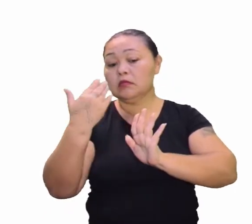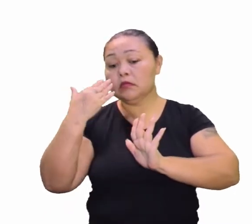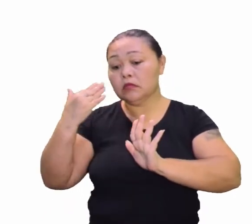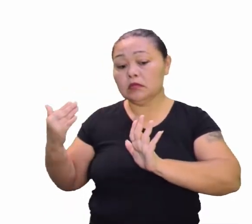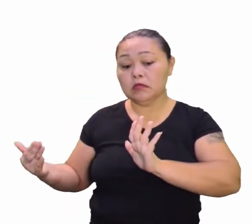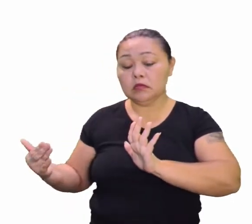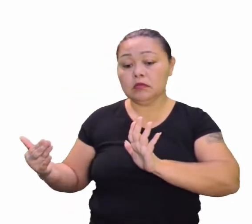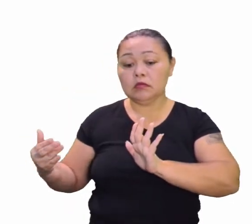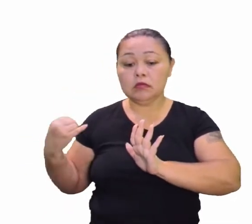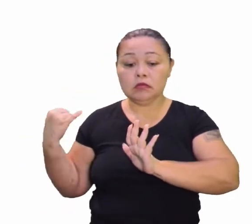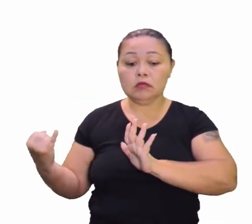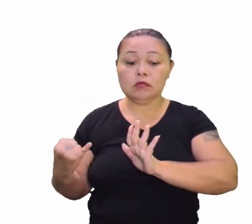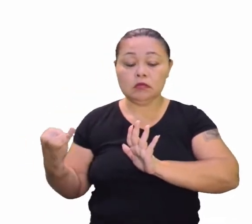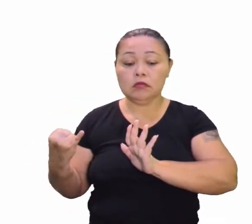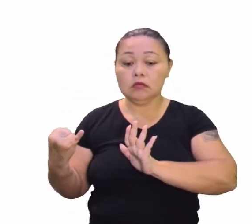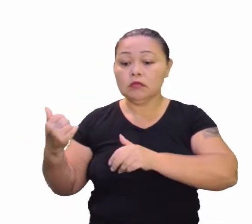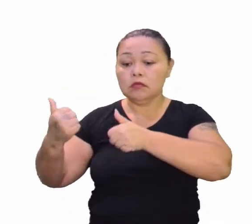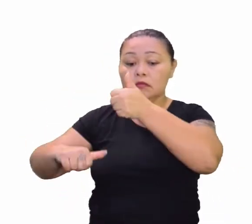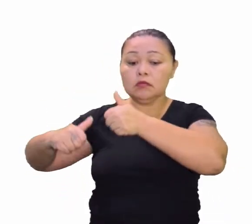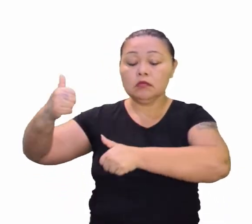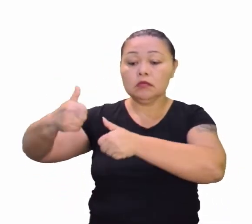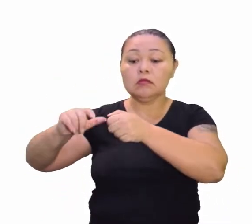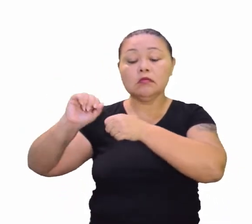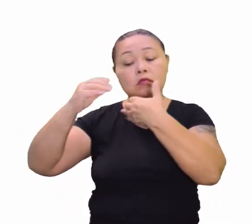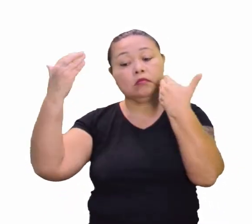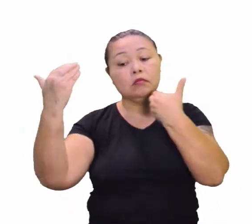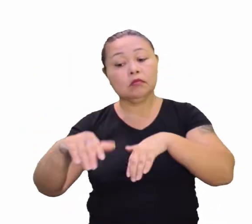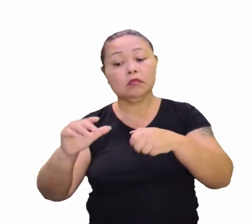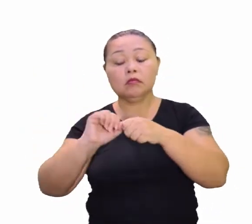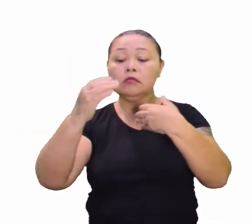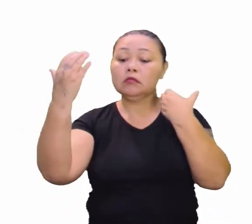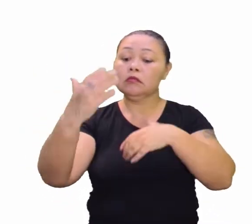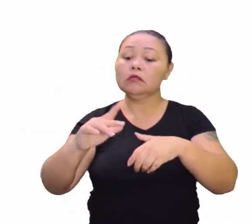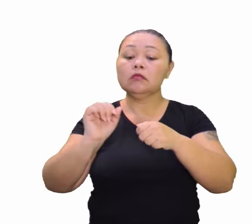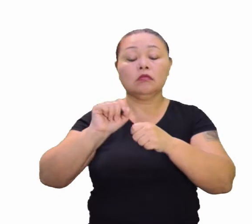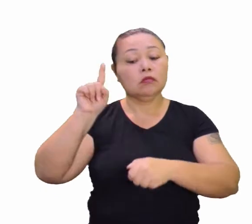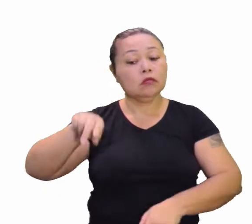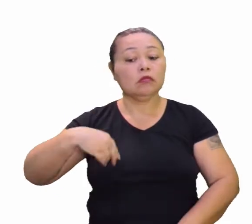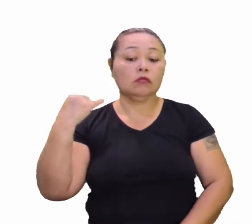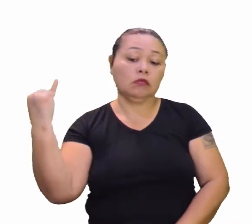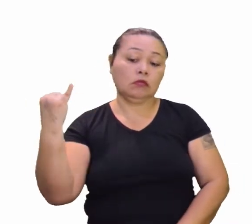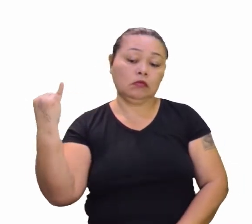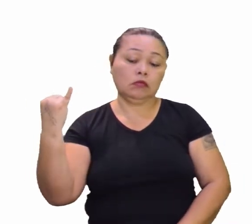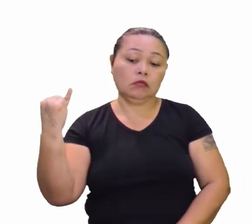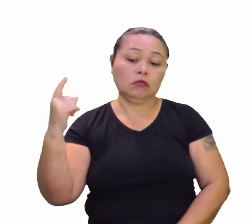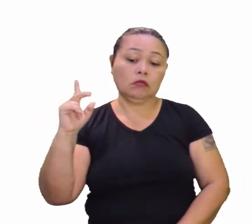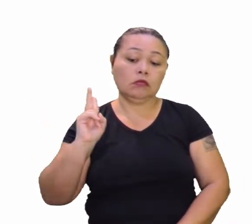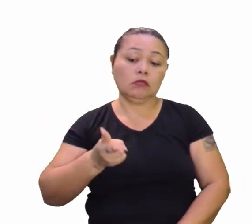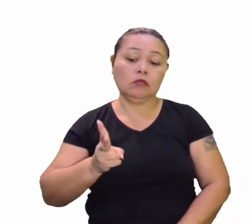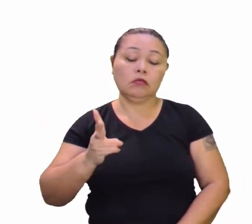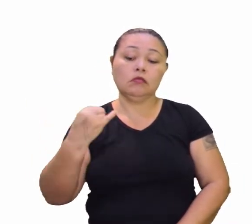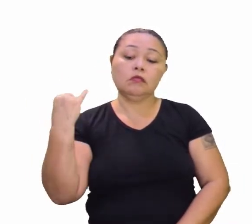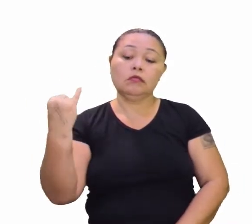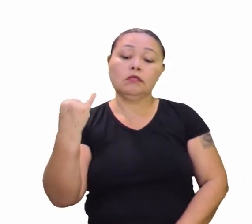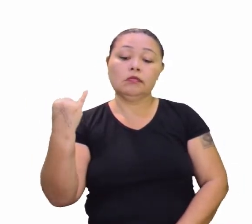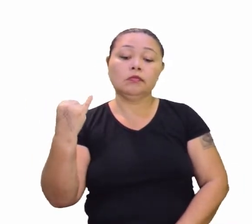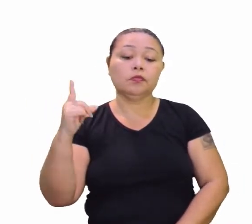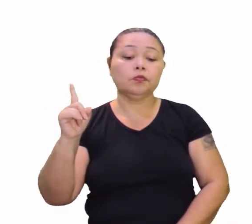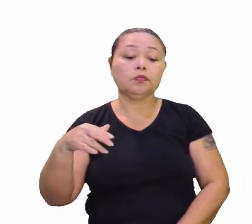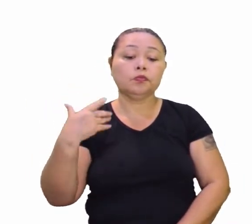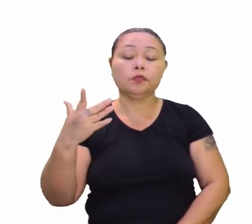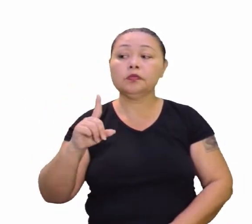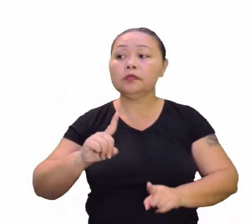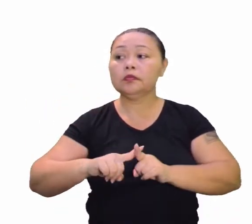legenda, professor, é importante lá para fazer essa análise numa prova, num concurso, no vestibular? Com certeza. É sempre importante, né?